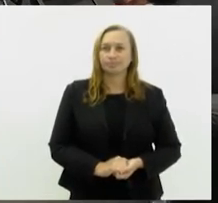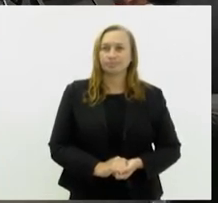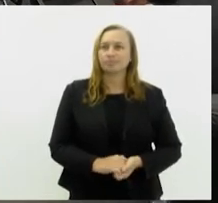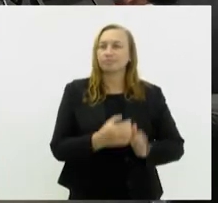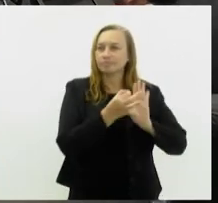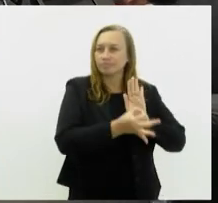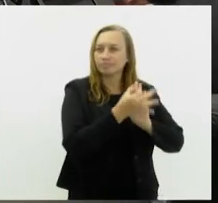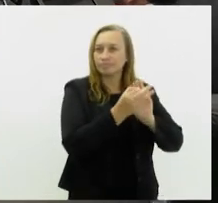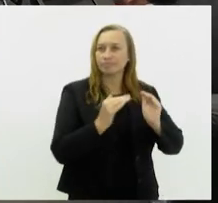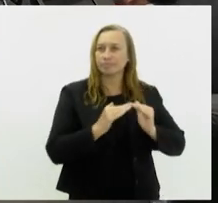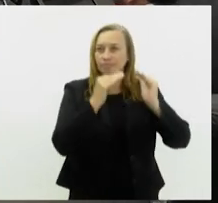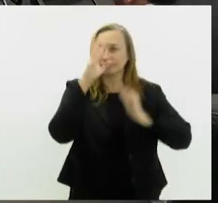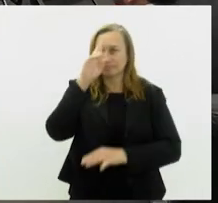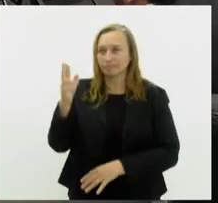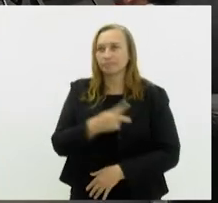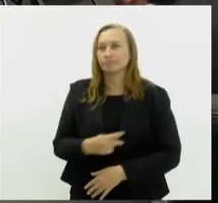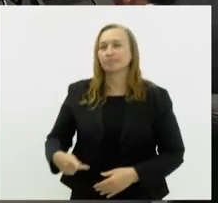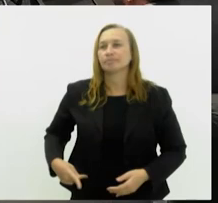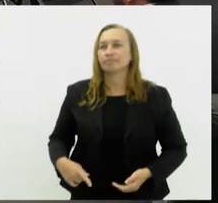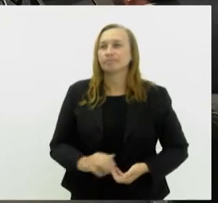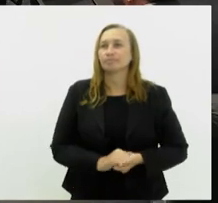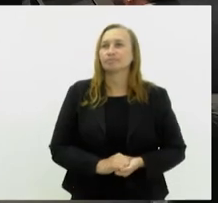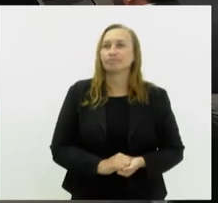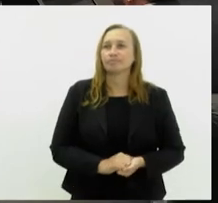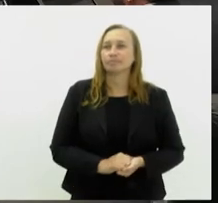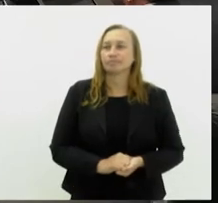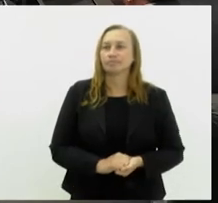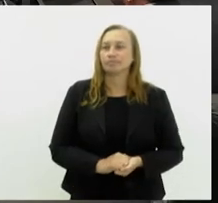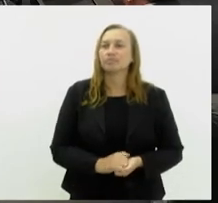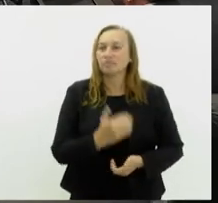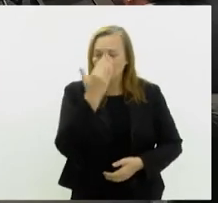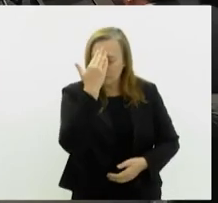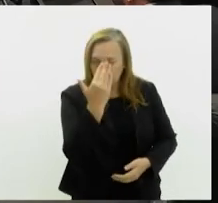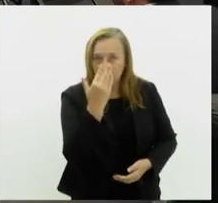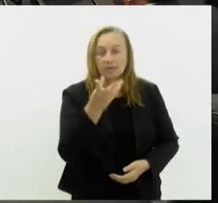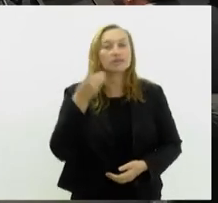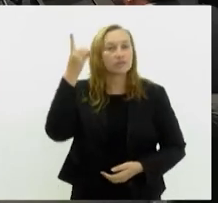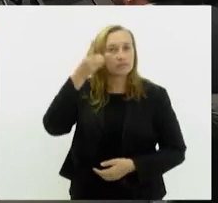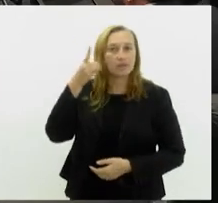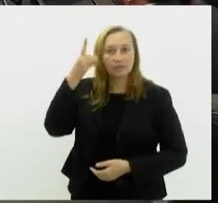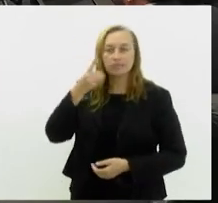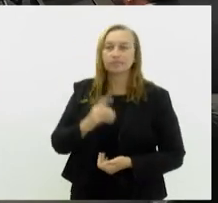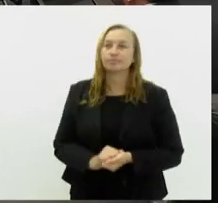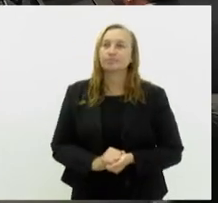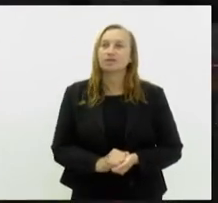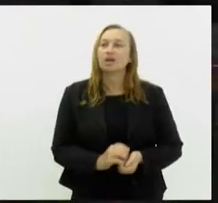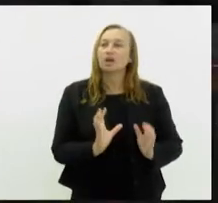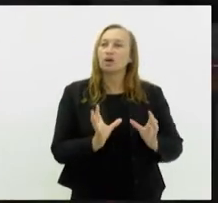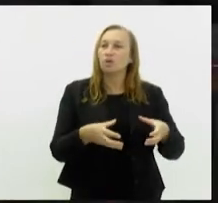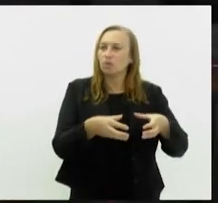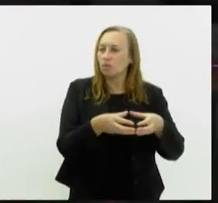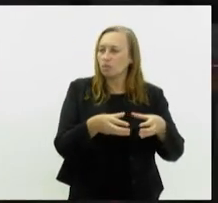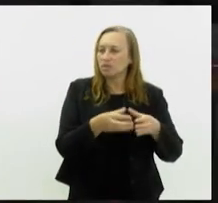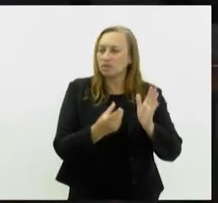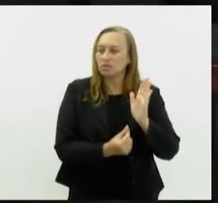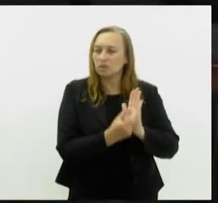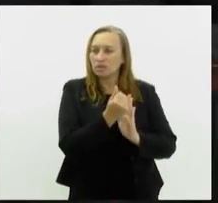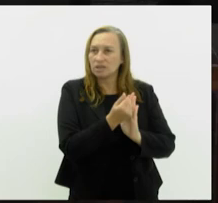Parecer favorável, senhor presidente. Muito obrigado, deputado Val. Pela Comissão de